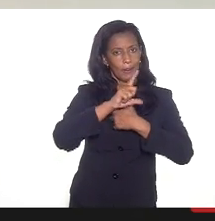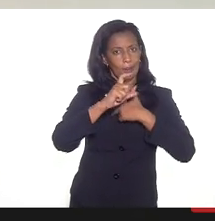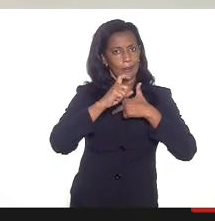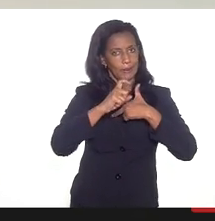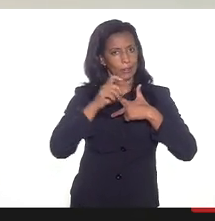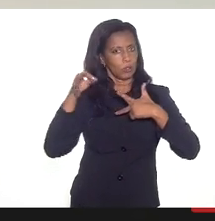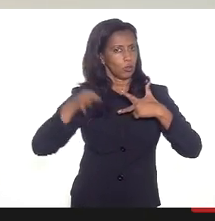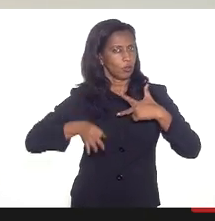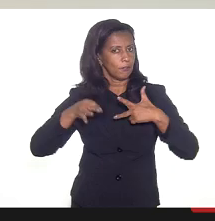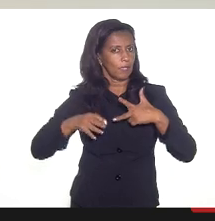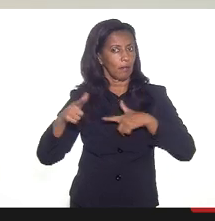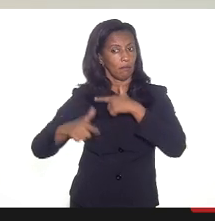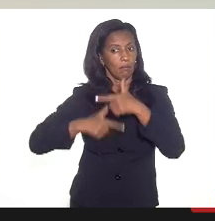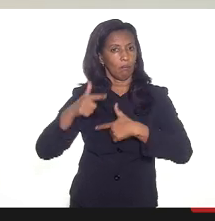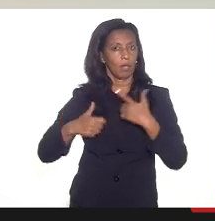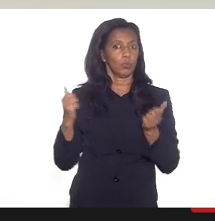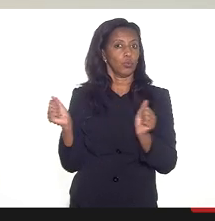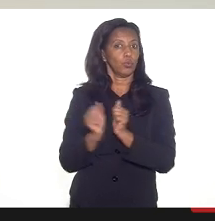e o judiciário.